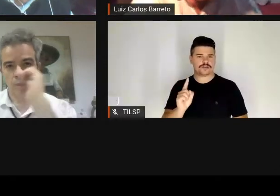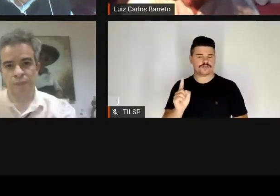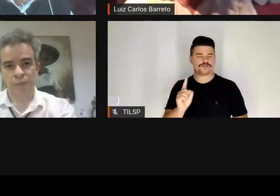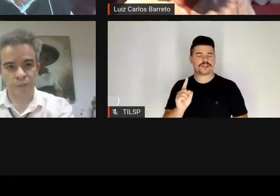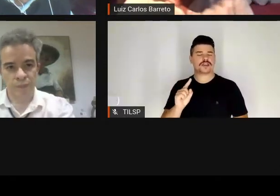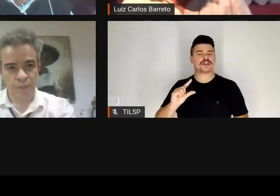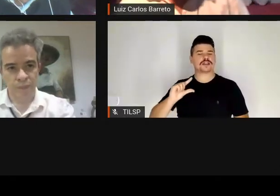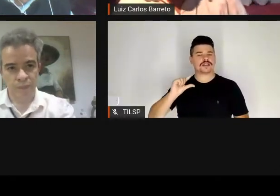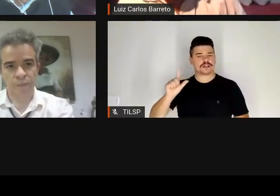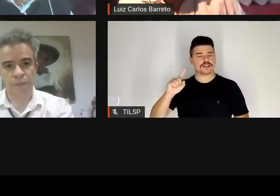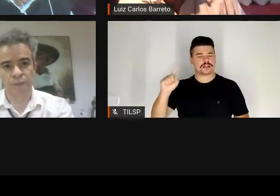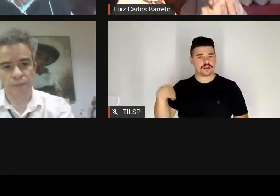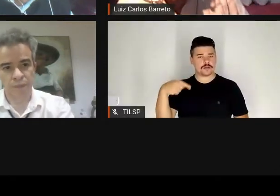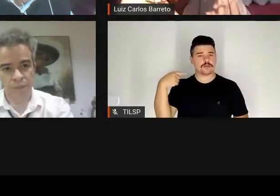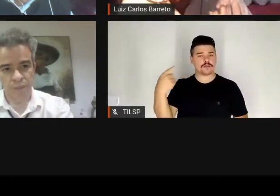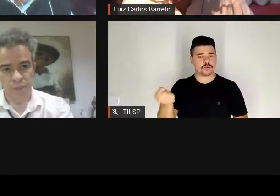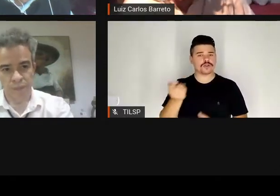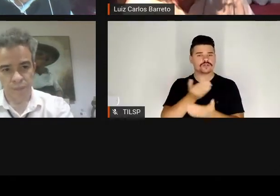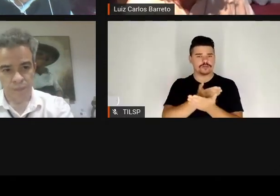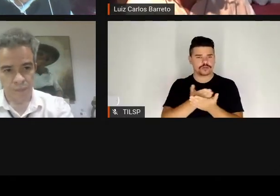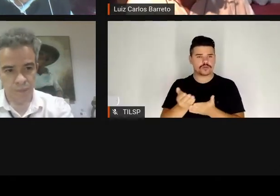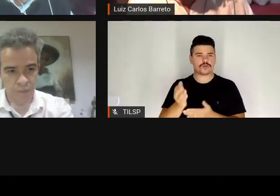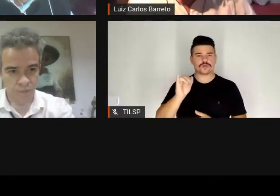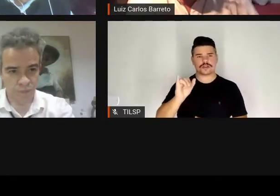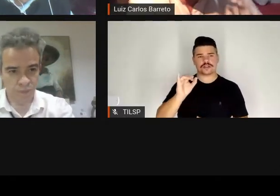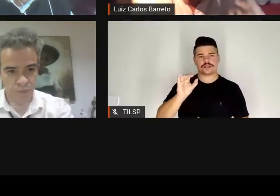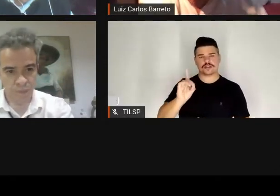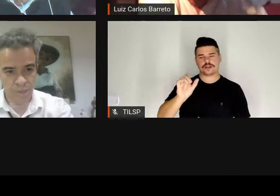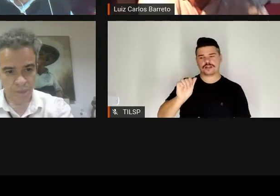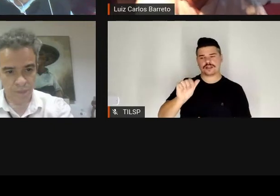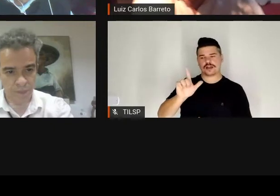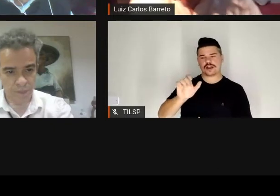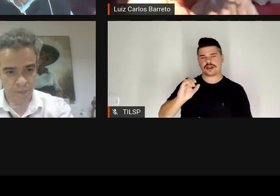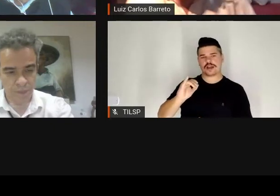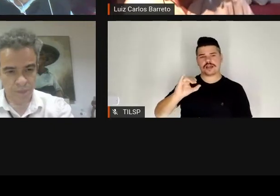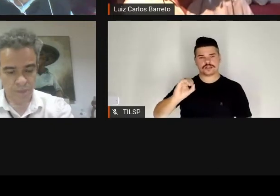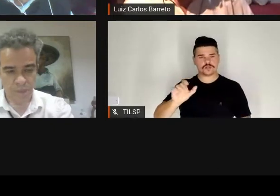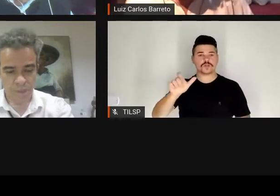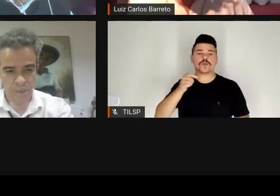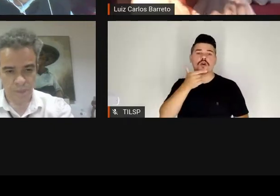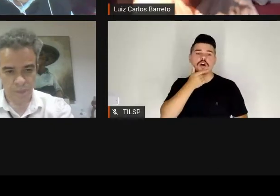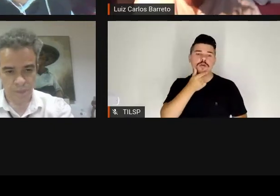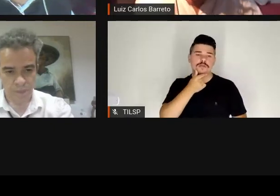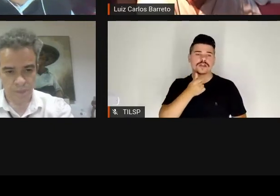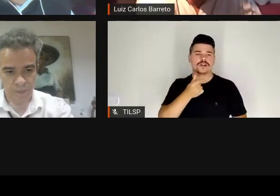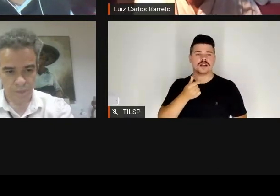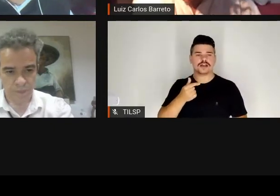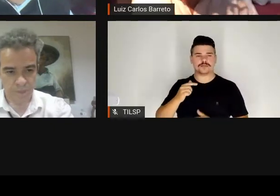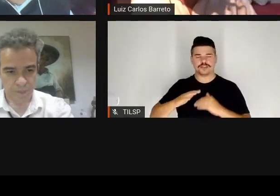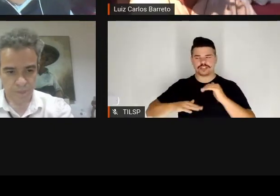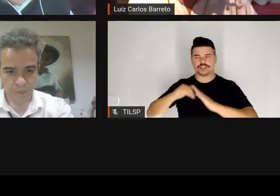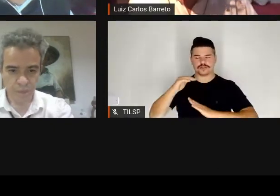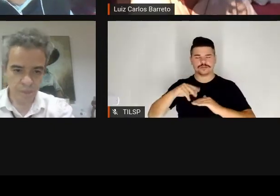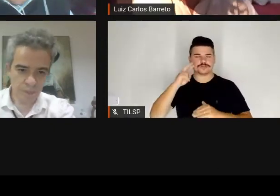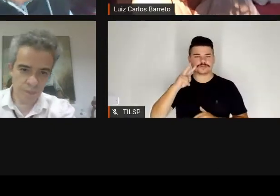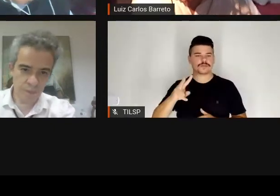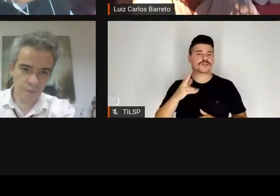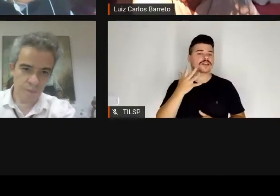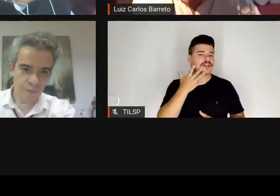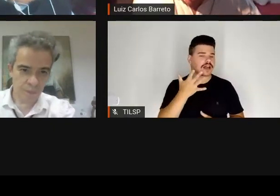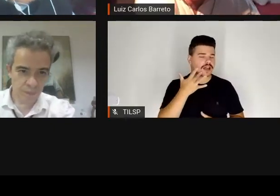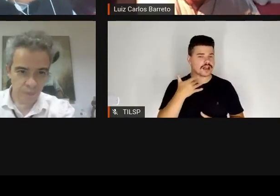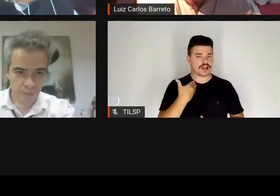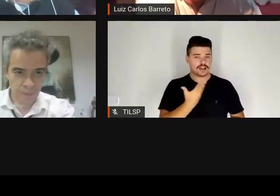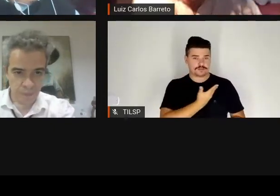Depois, com a chegada do Indalécio Vanderlei, que era um fotógrafo também cearense, amigo nosso de